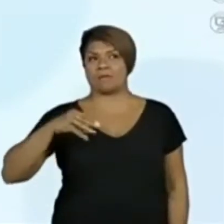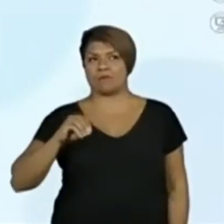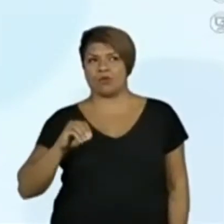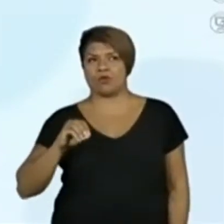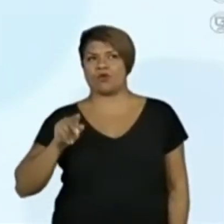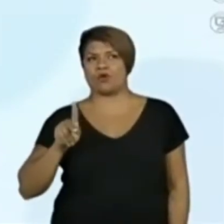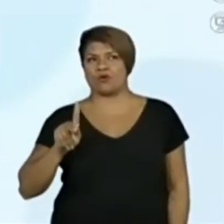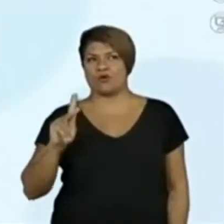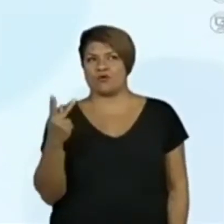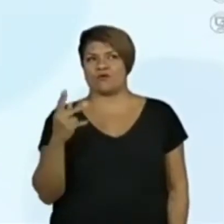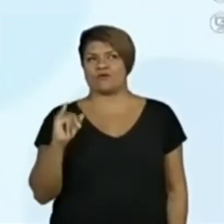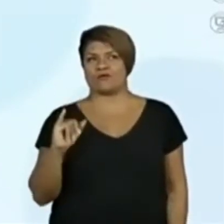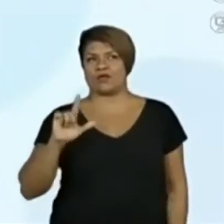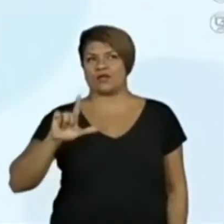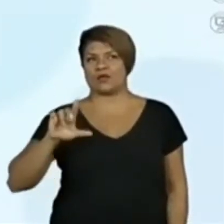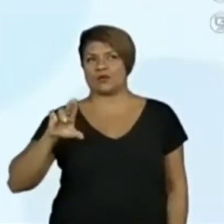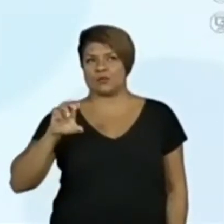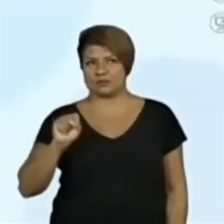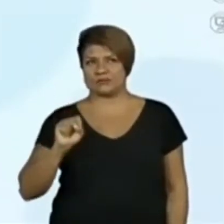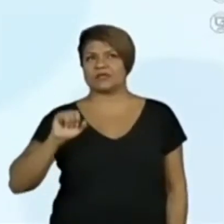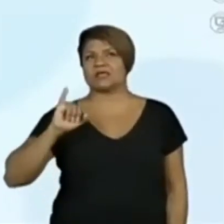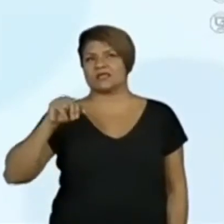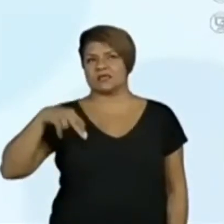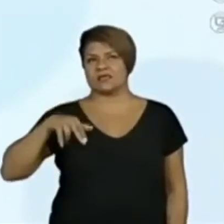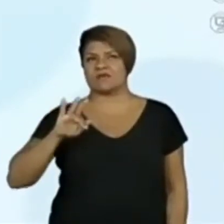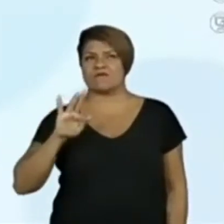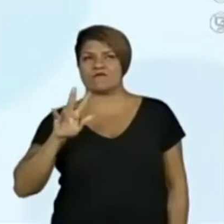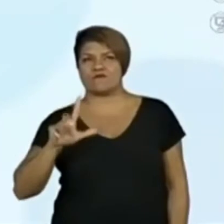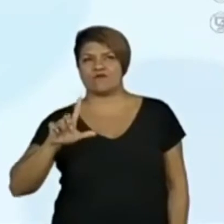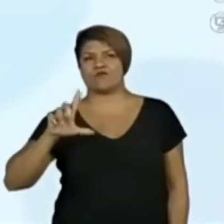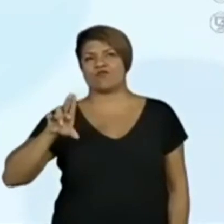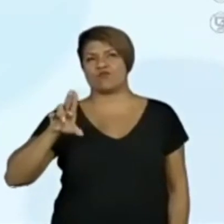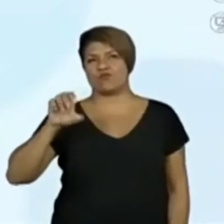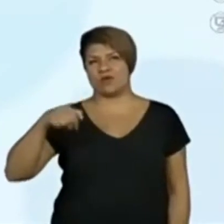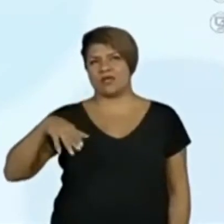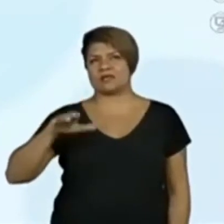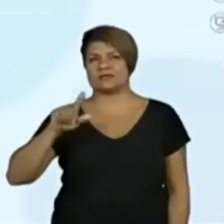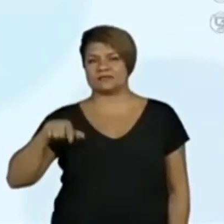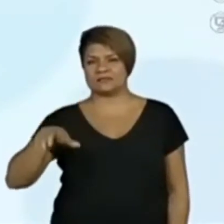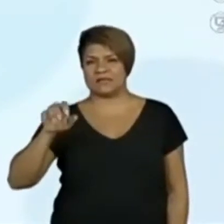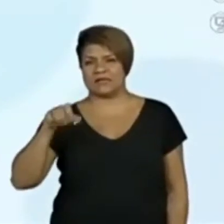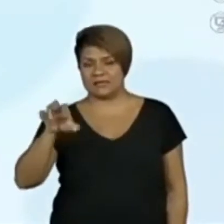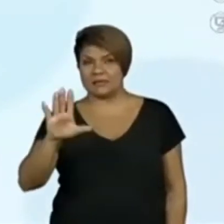influenzae do tipo B é uma bactéria que causa um tipo de